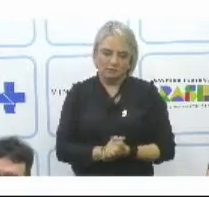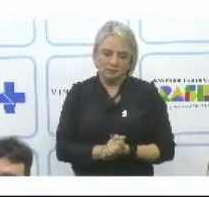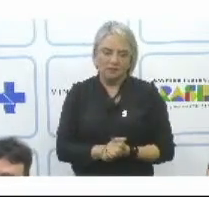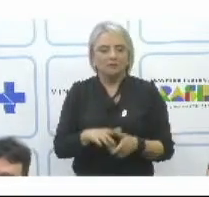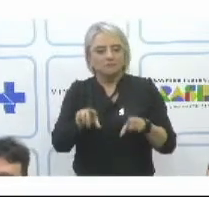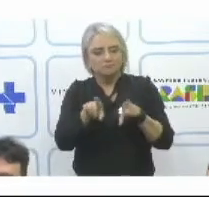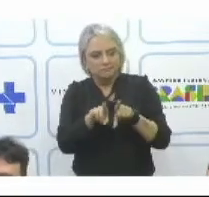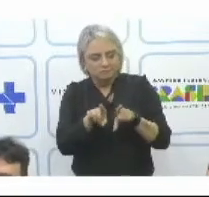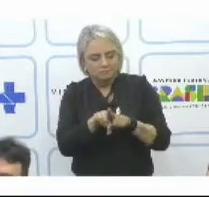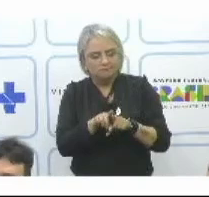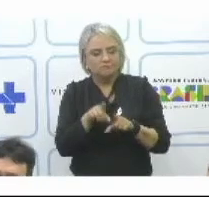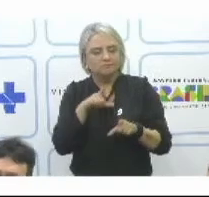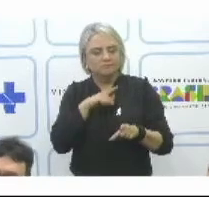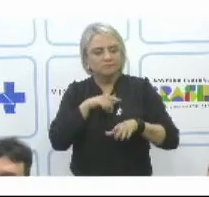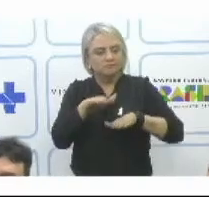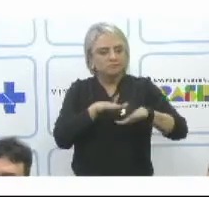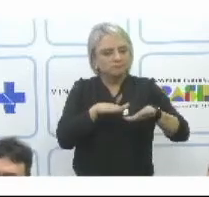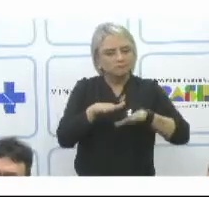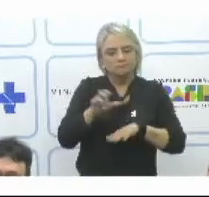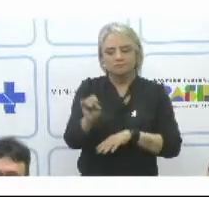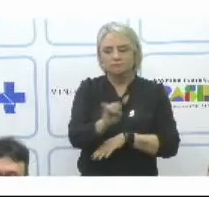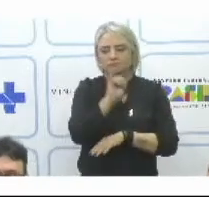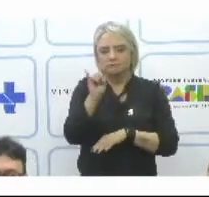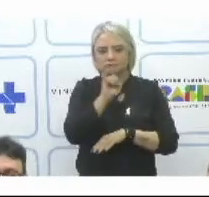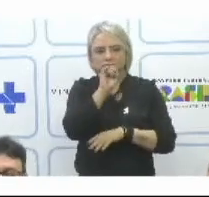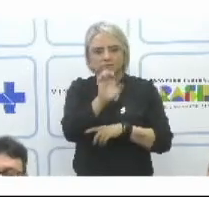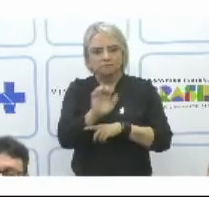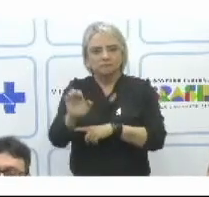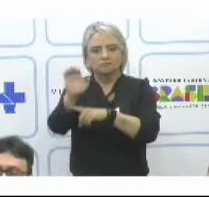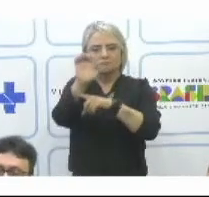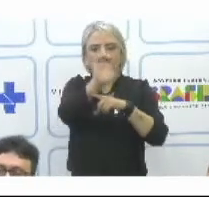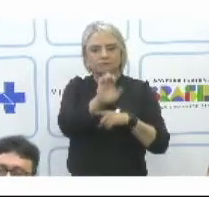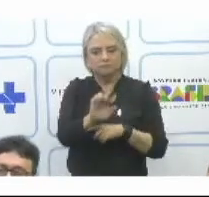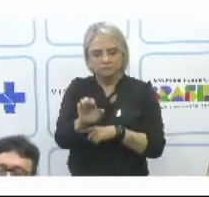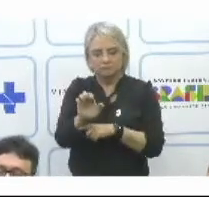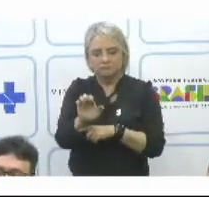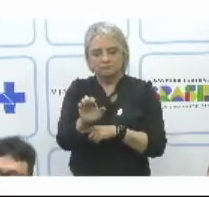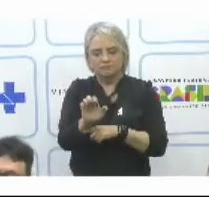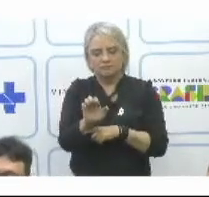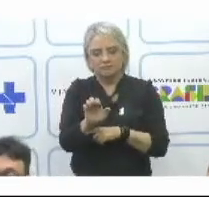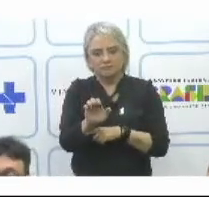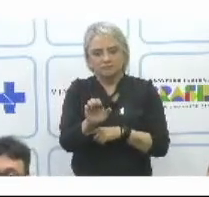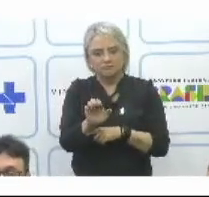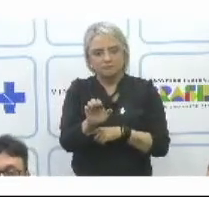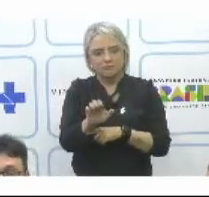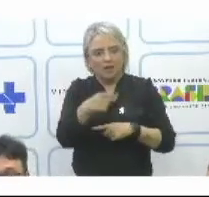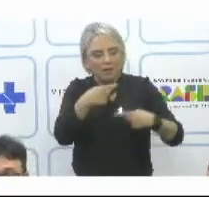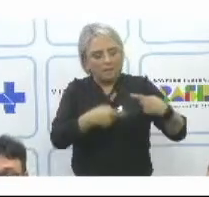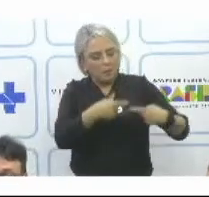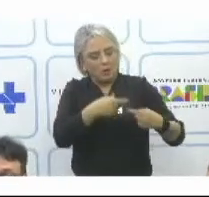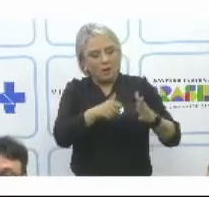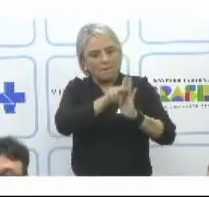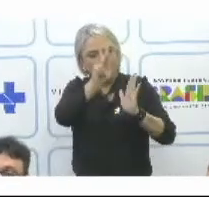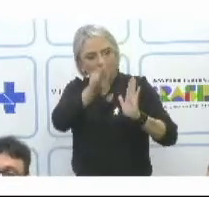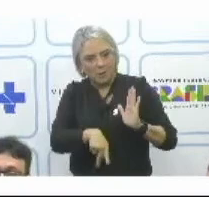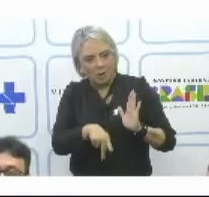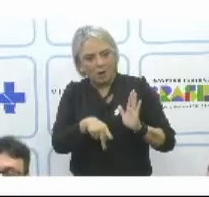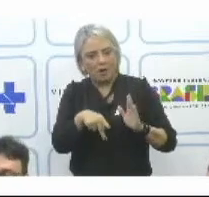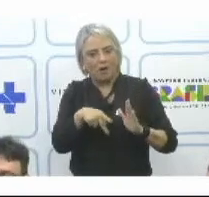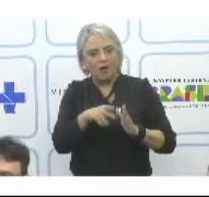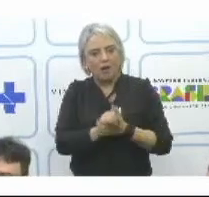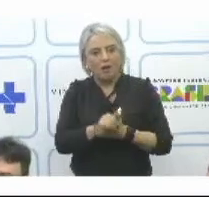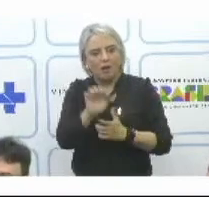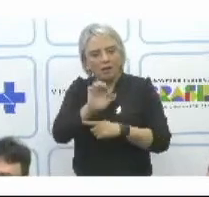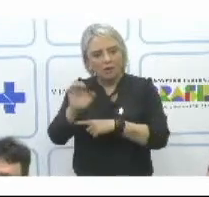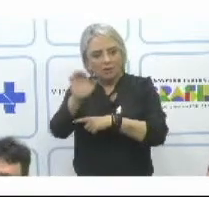gente também tem um movimento importante dos estados, né, de terem políticas próprias, né, estaduais